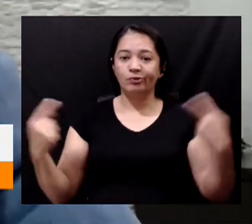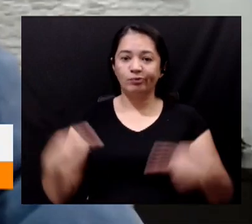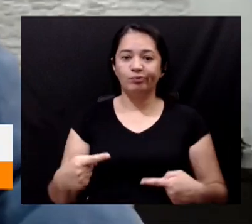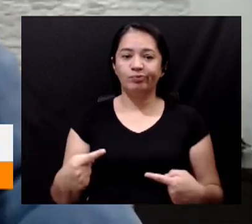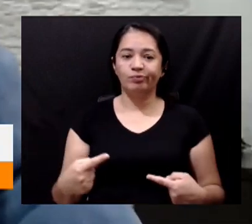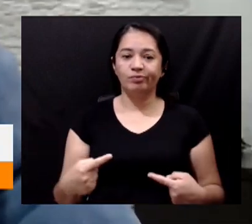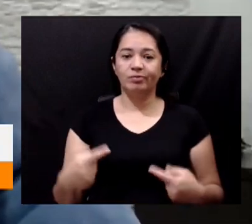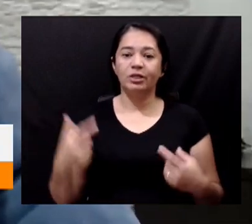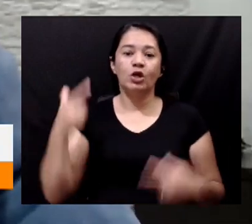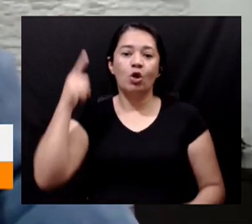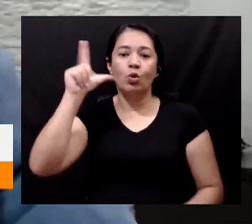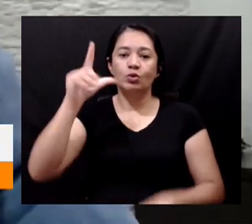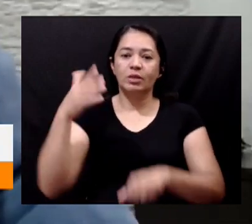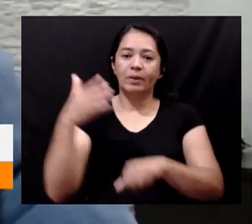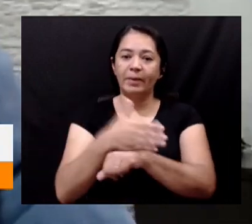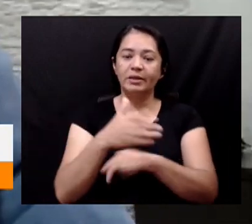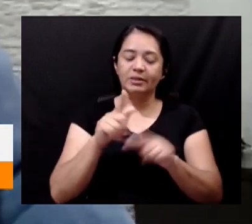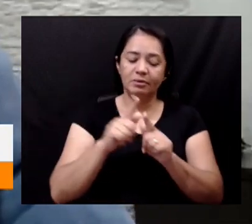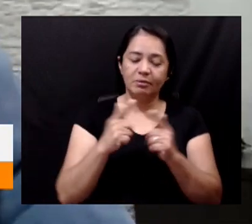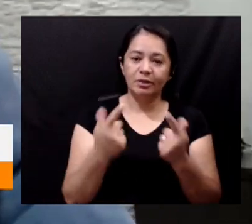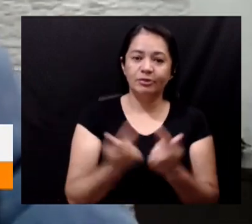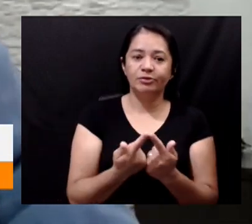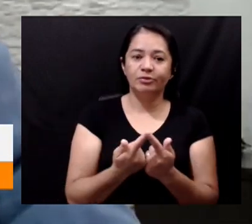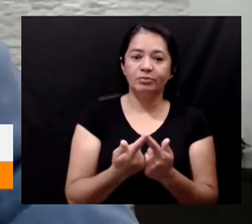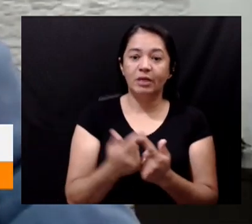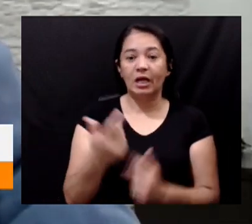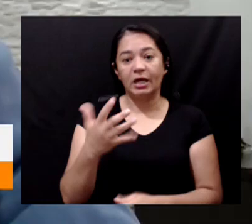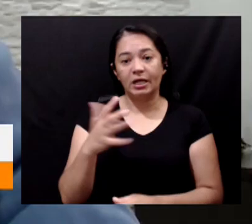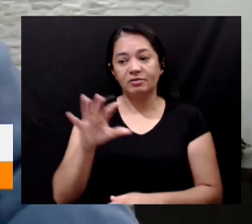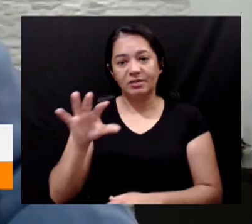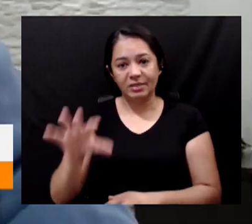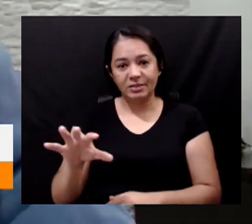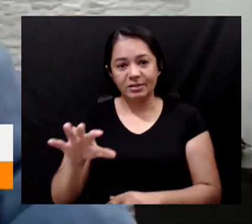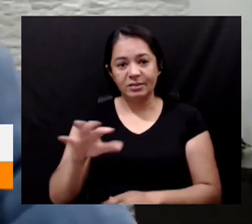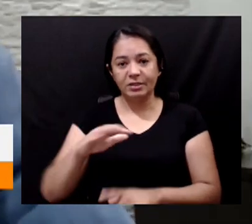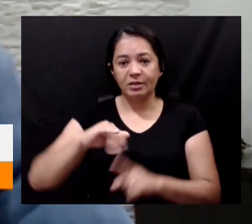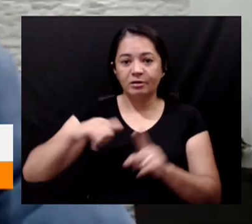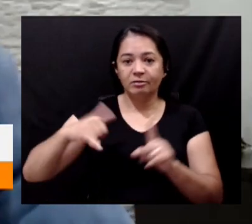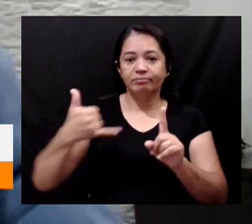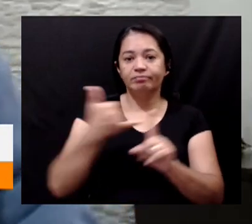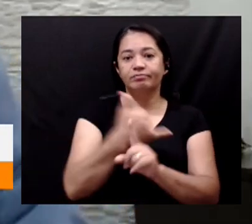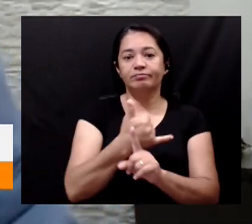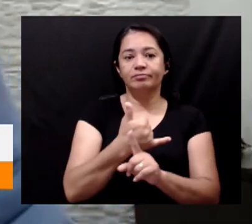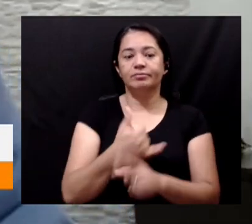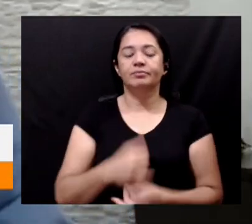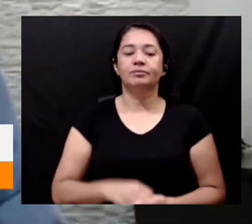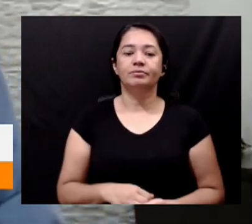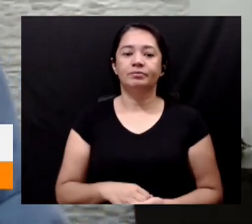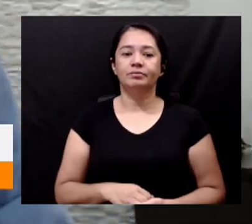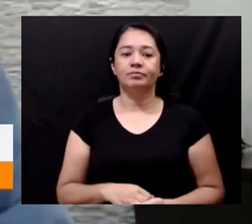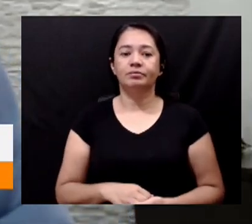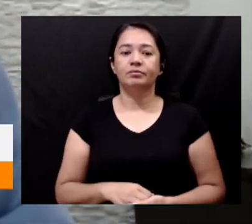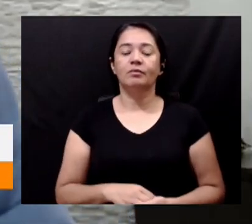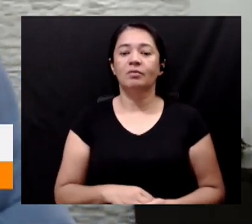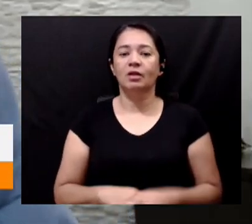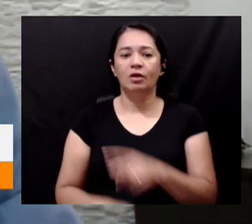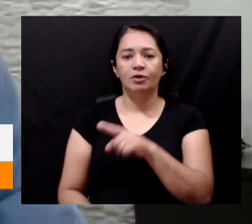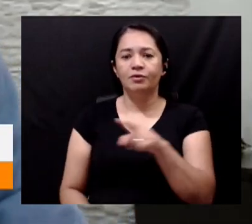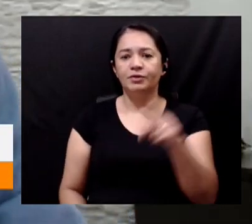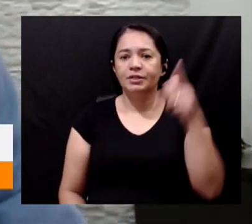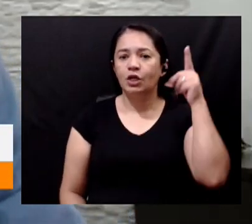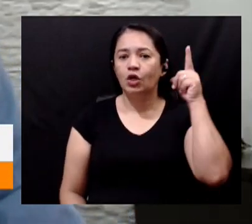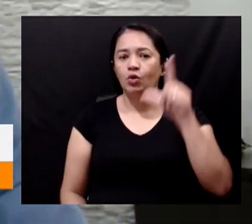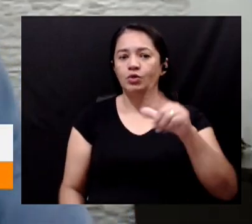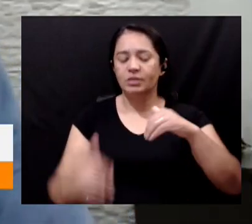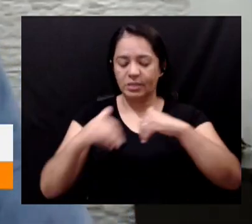grupo. Então, de certa forma, pode ser sim um cyberbullying, né? Ou seria, no caso, um bullying virtual. Para você conseguir separar de fato,